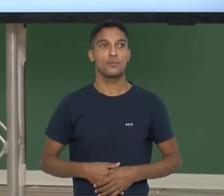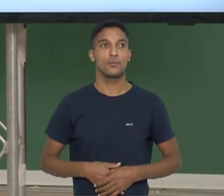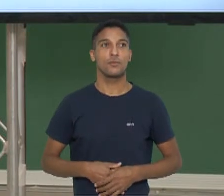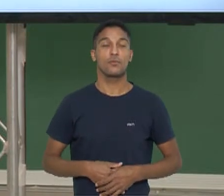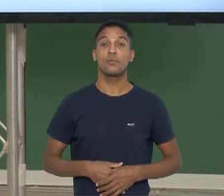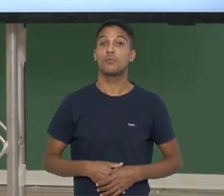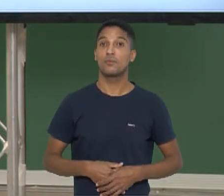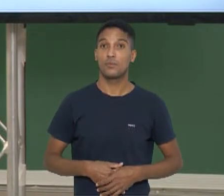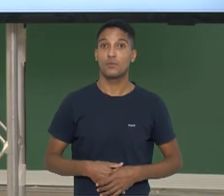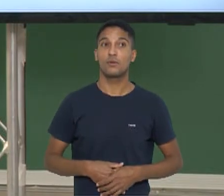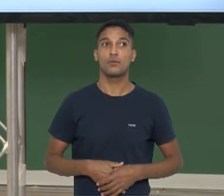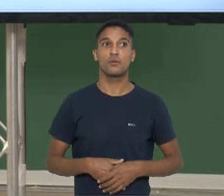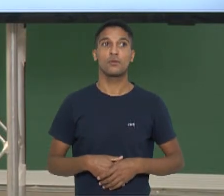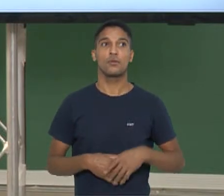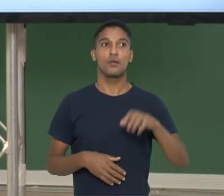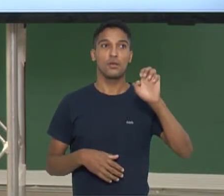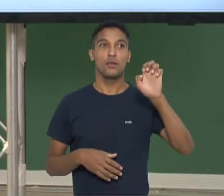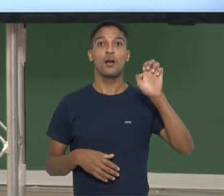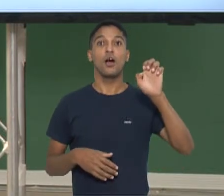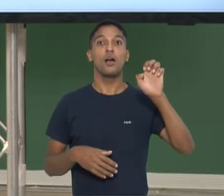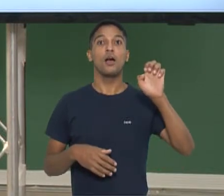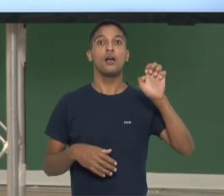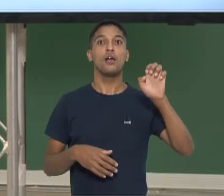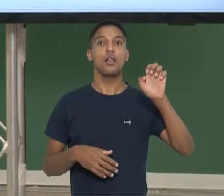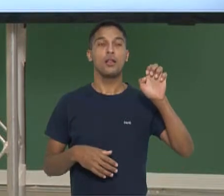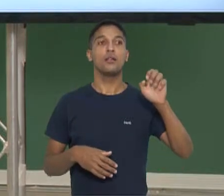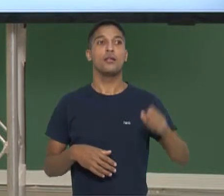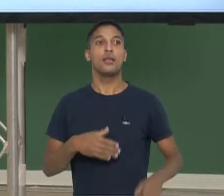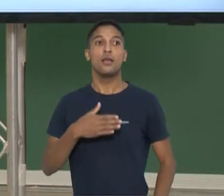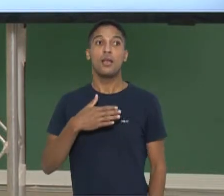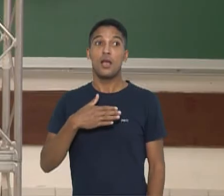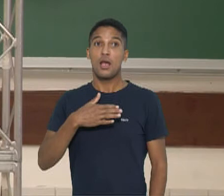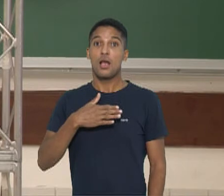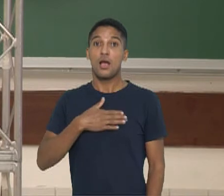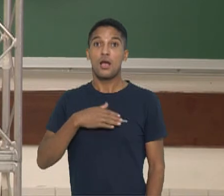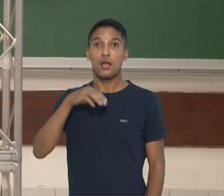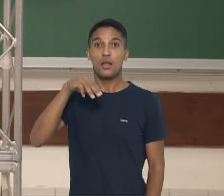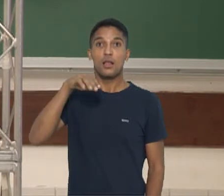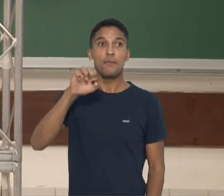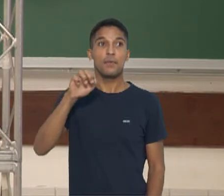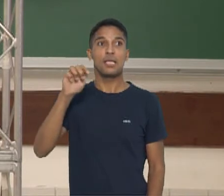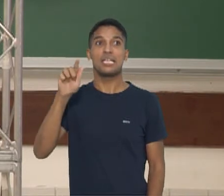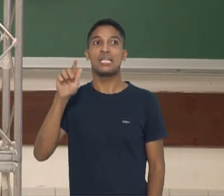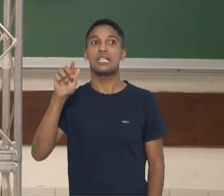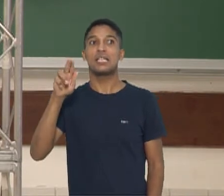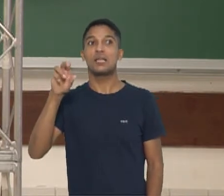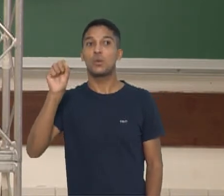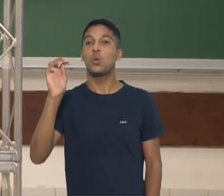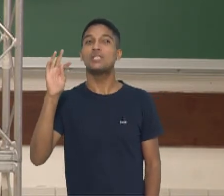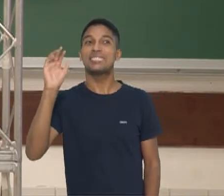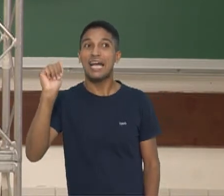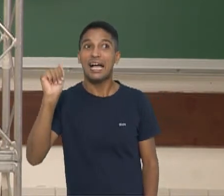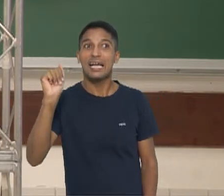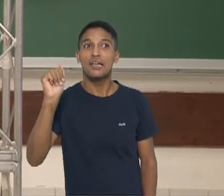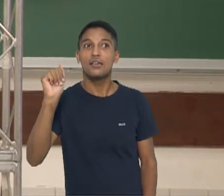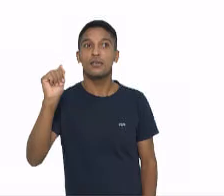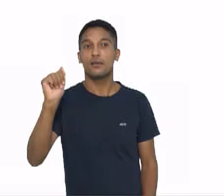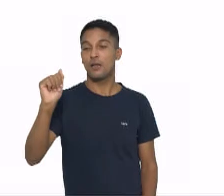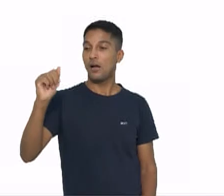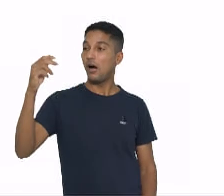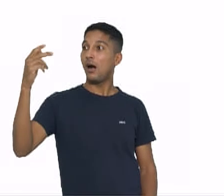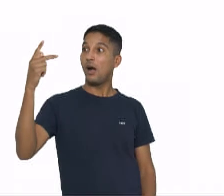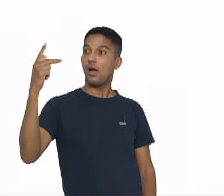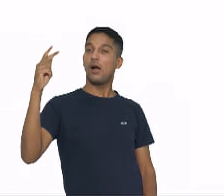me gusta la primavera. La primavera, entonces, es singular. Me gusta. E